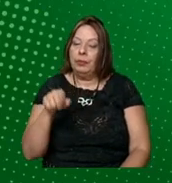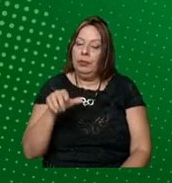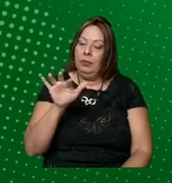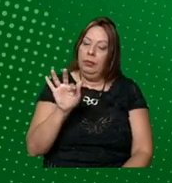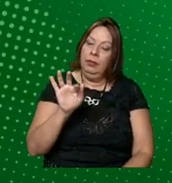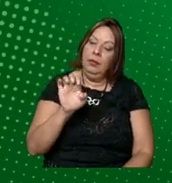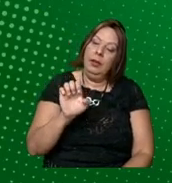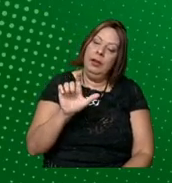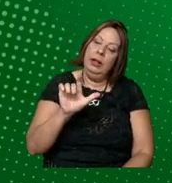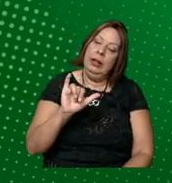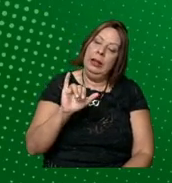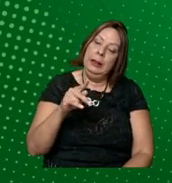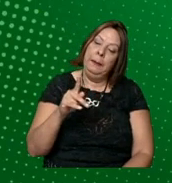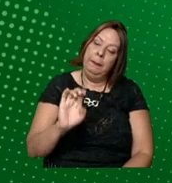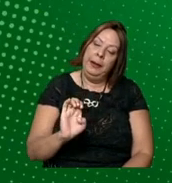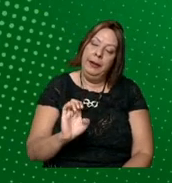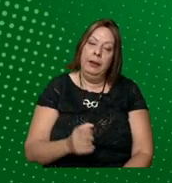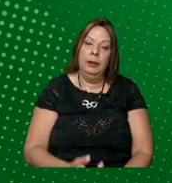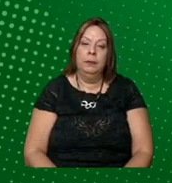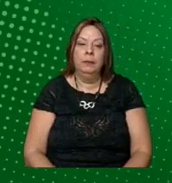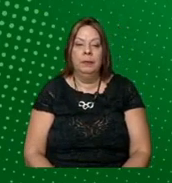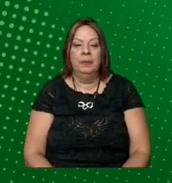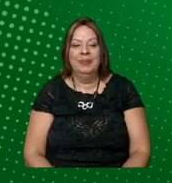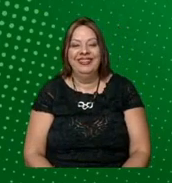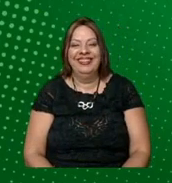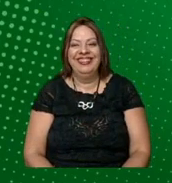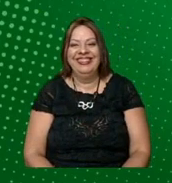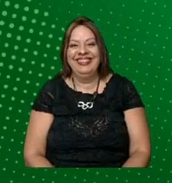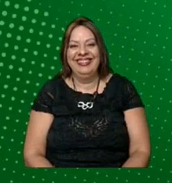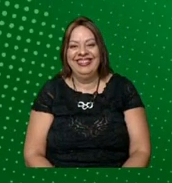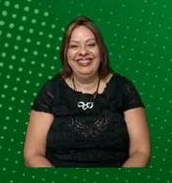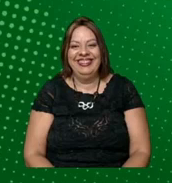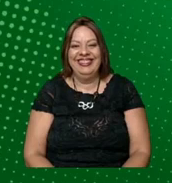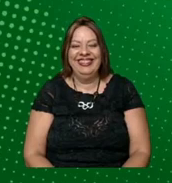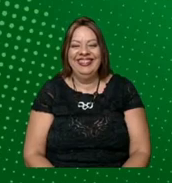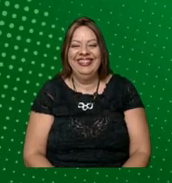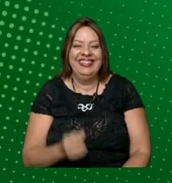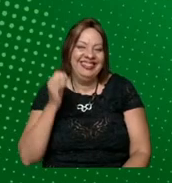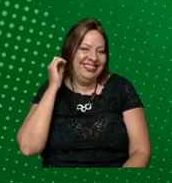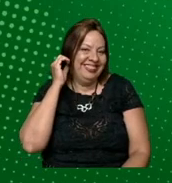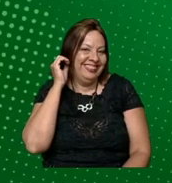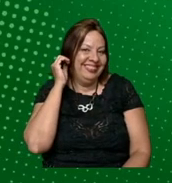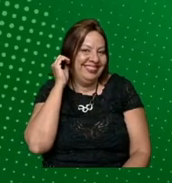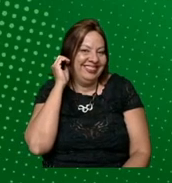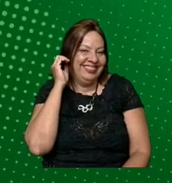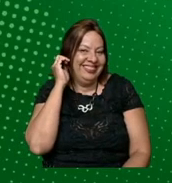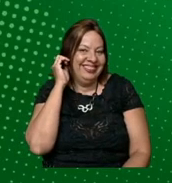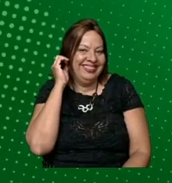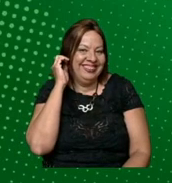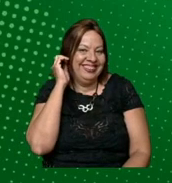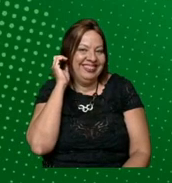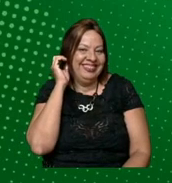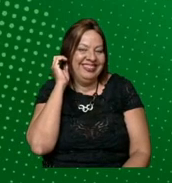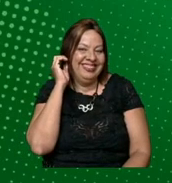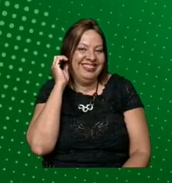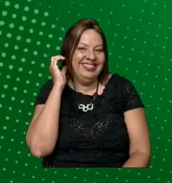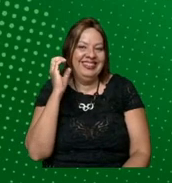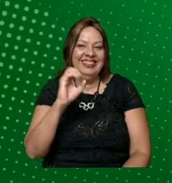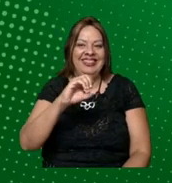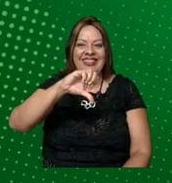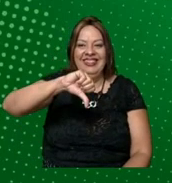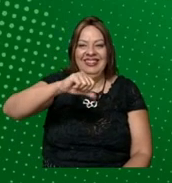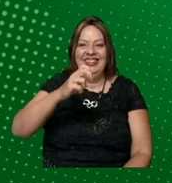Felipe. Ele adquiriu com o José e a Cleide a dupla lá da Regional Socorro 1 com Benezinho. Parabéns. Mais um título,